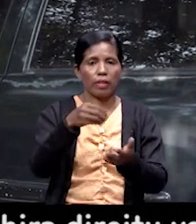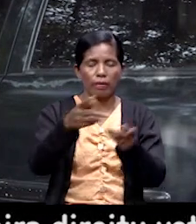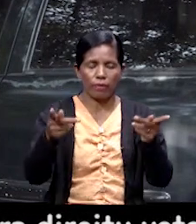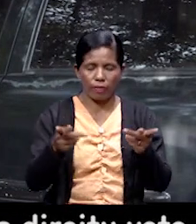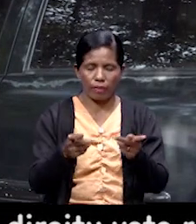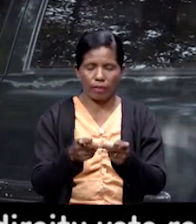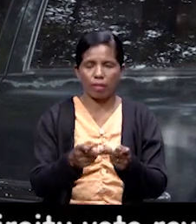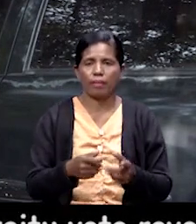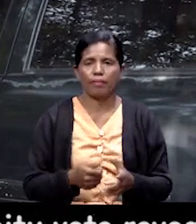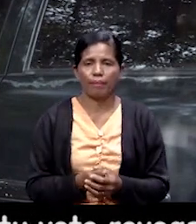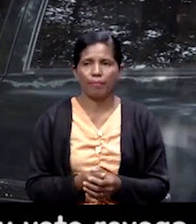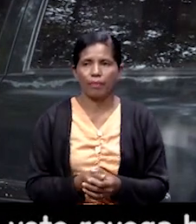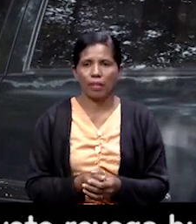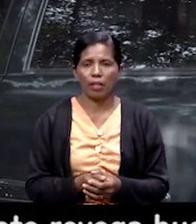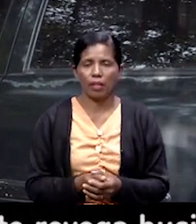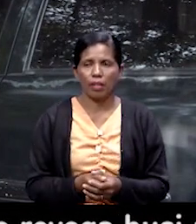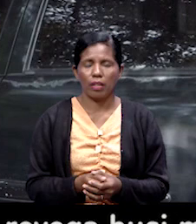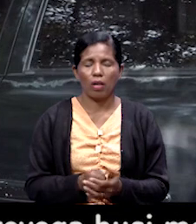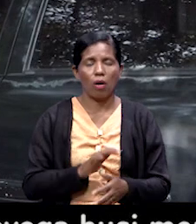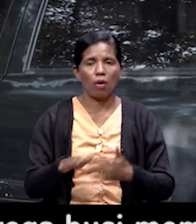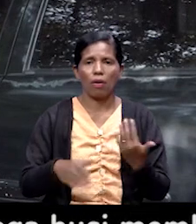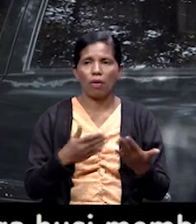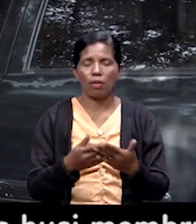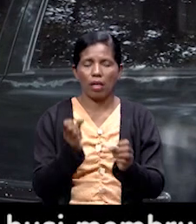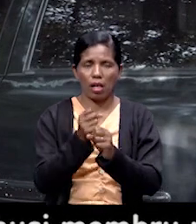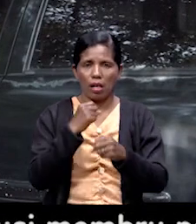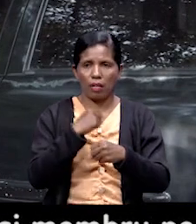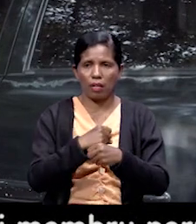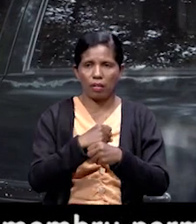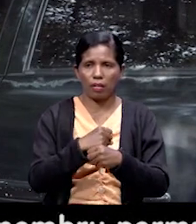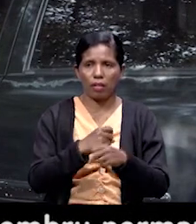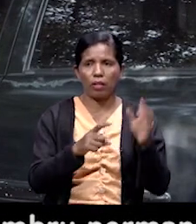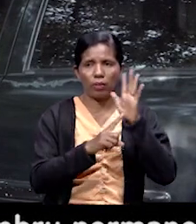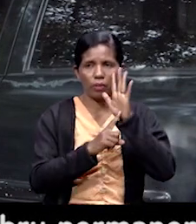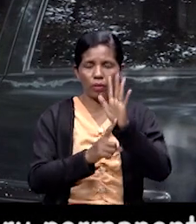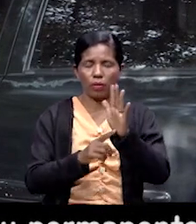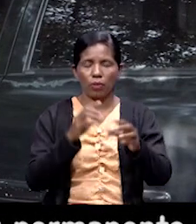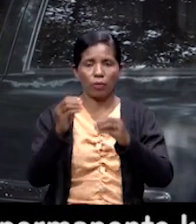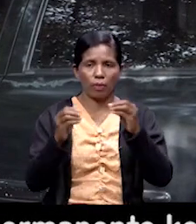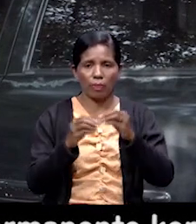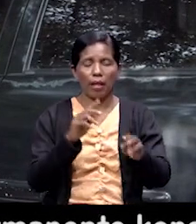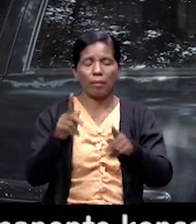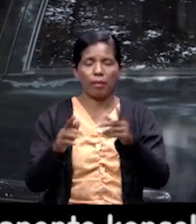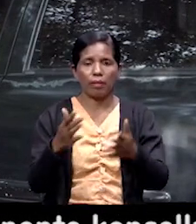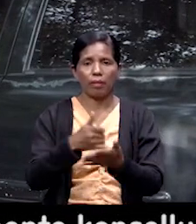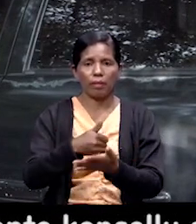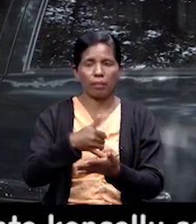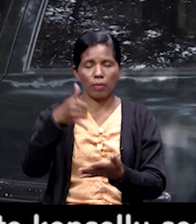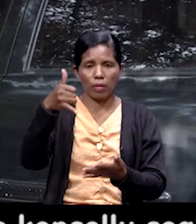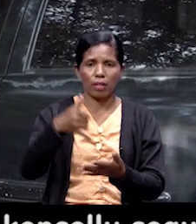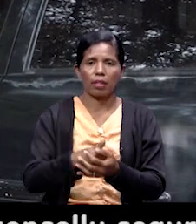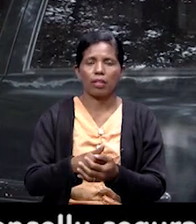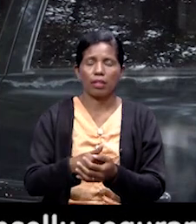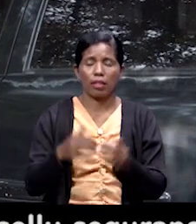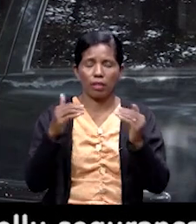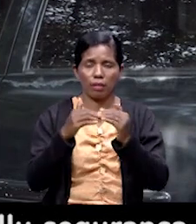leilão. Então, hoje totalidade, né? Halo aplicação modalidade de concurso rua, concurso público, ba